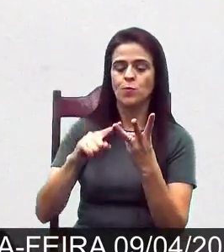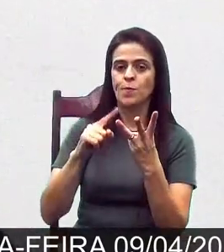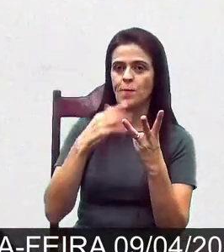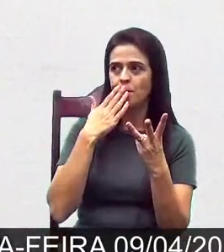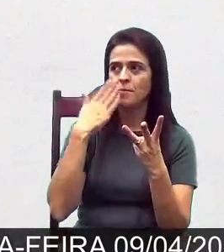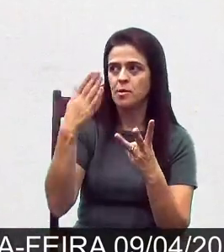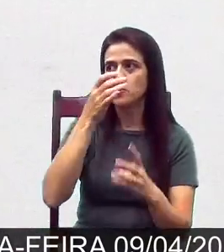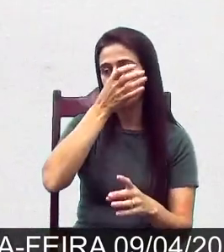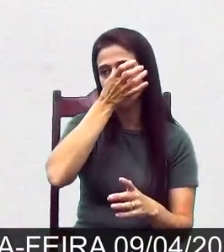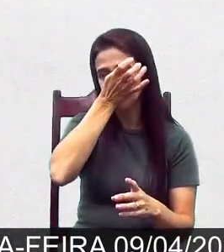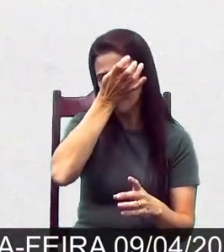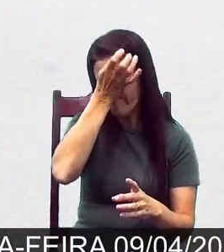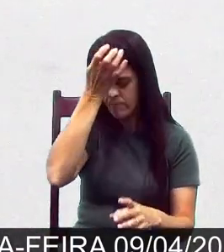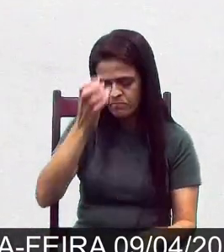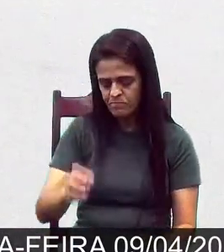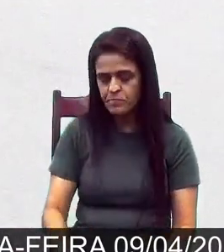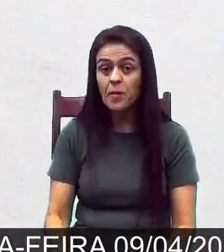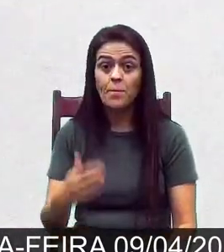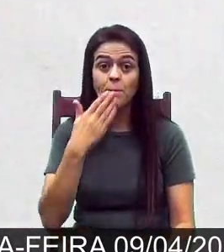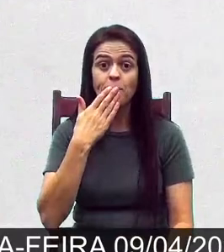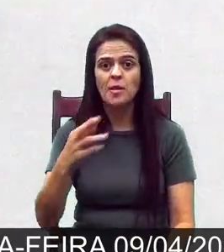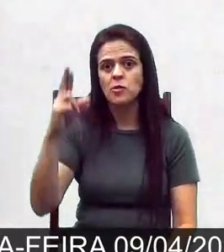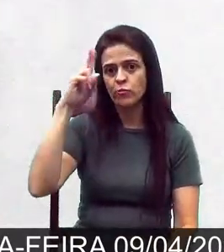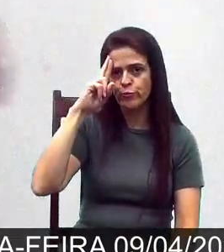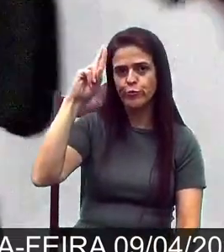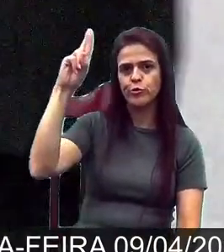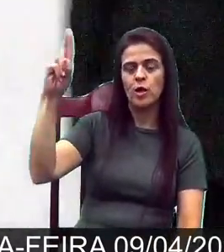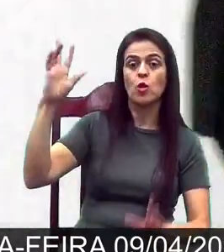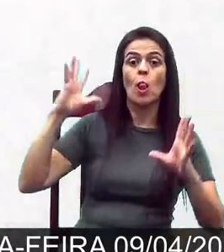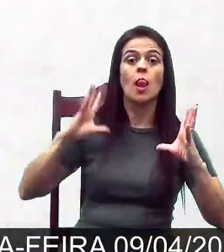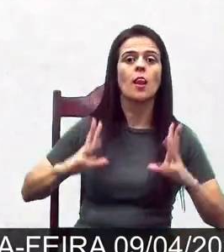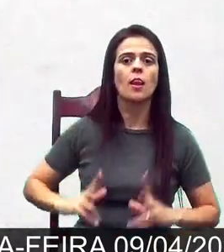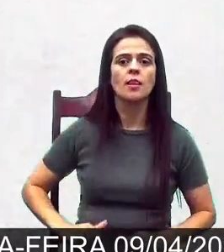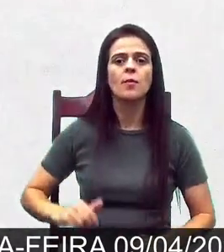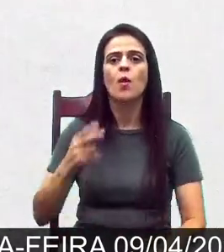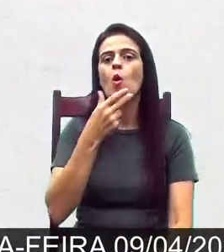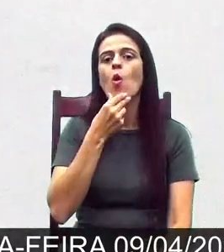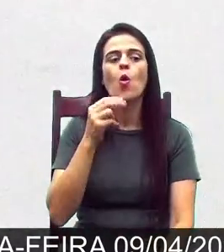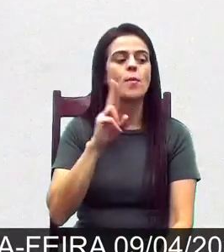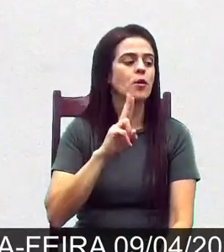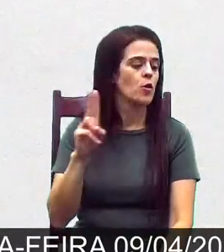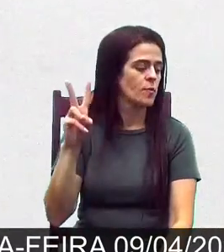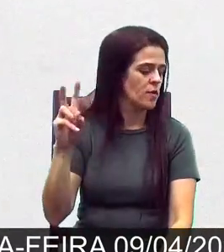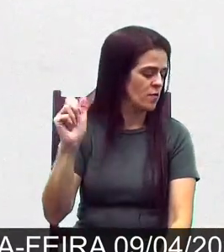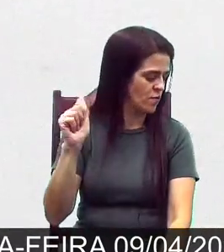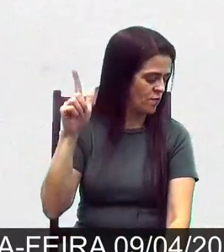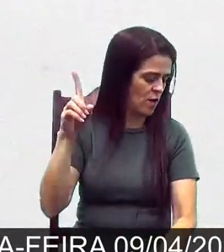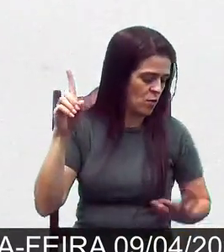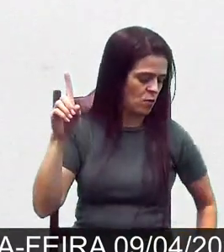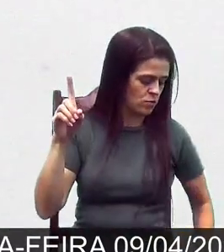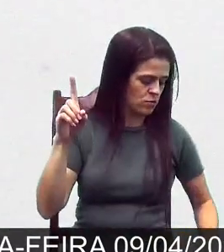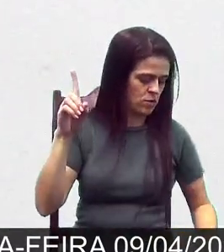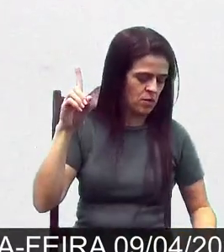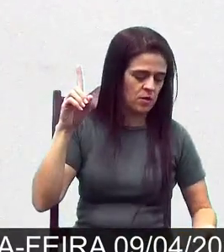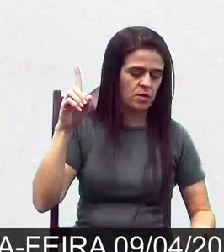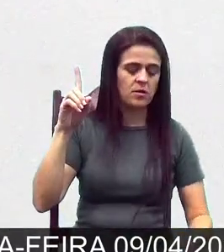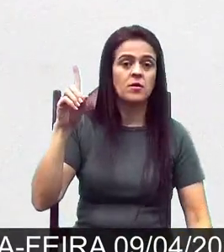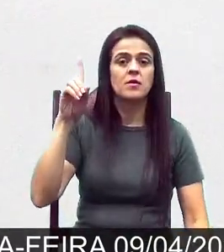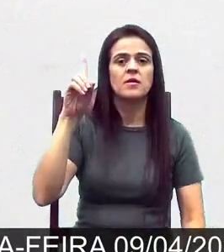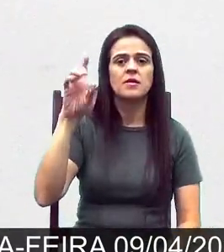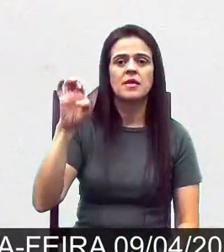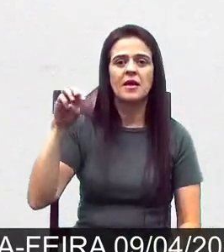requerimento é enviado ao diretor de limpeza, Valdênis Rosa da Silva, solicitando